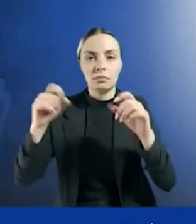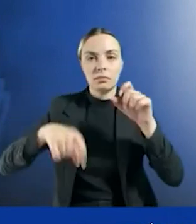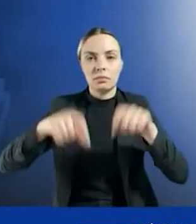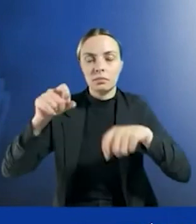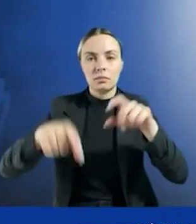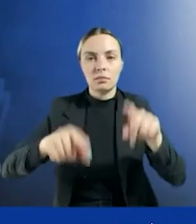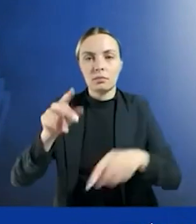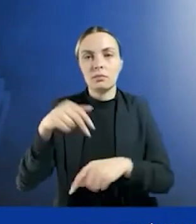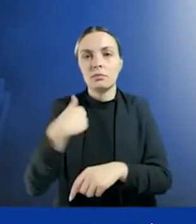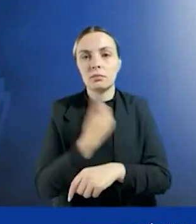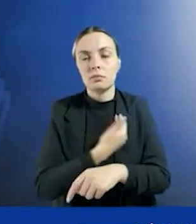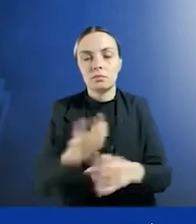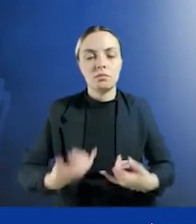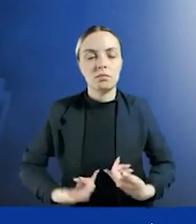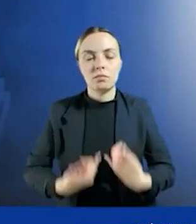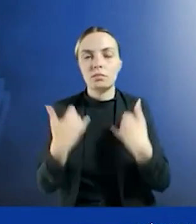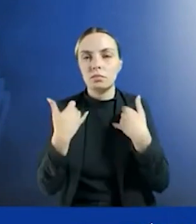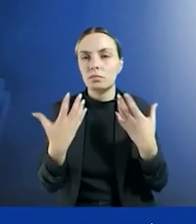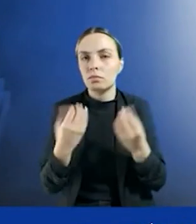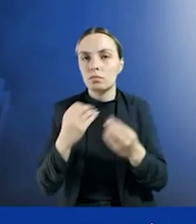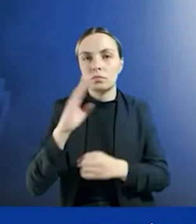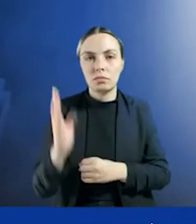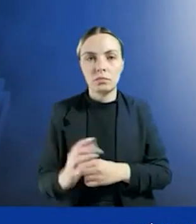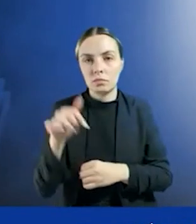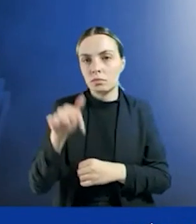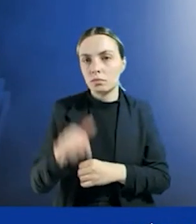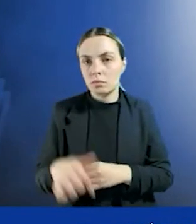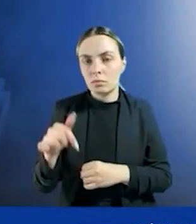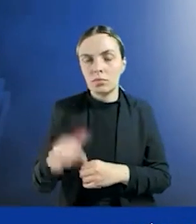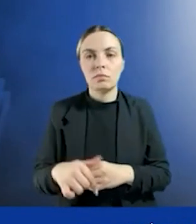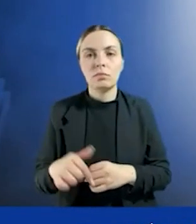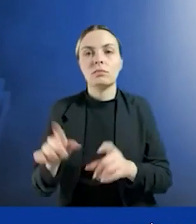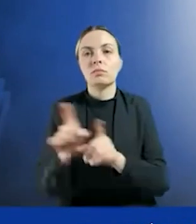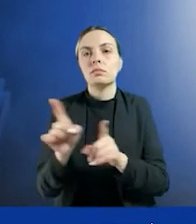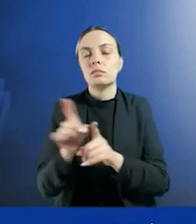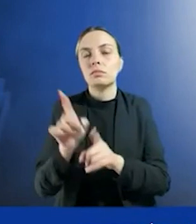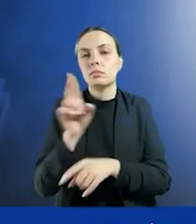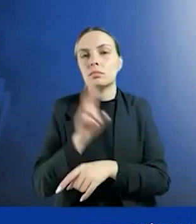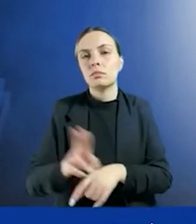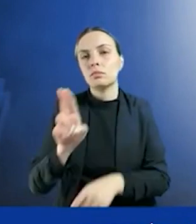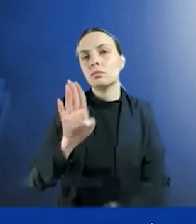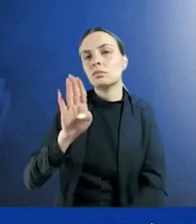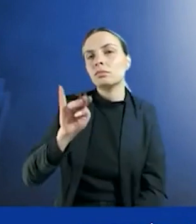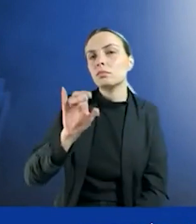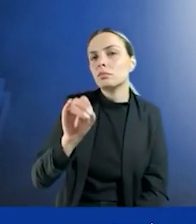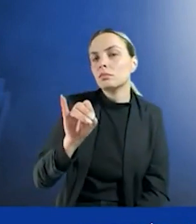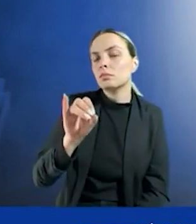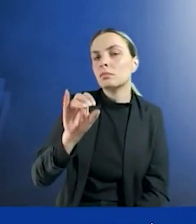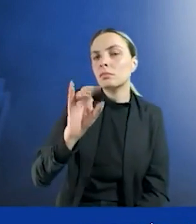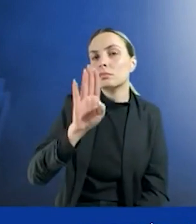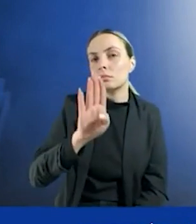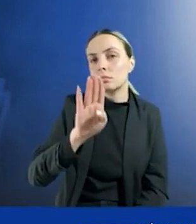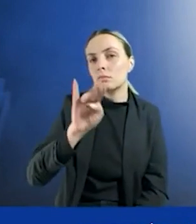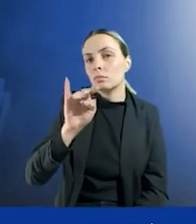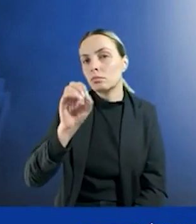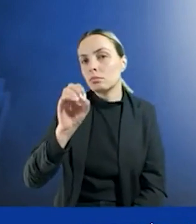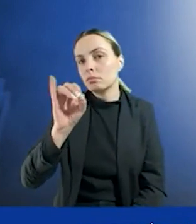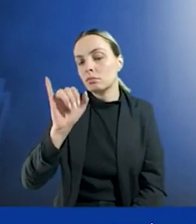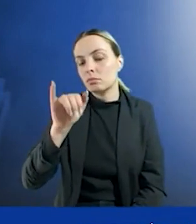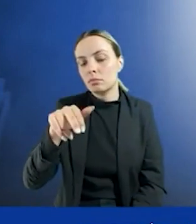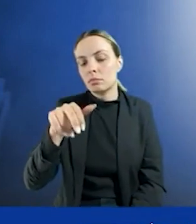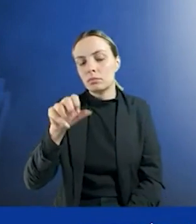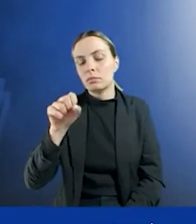orgulhamos tanto aqui no Brasil, os bioinsumos, e aqui eu faço um recorte especial, porque nós temos um programa nacional